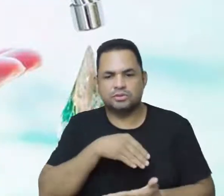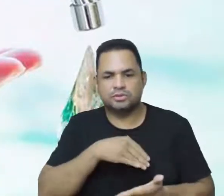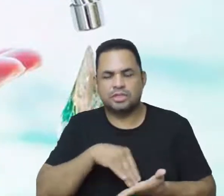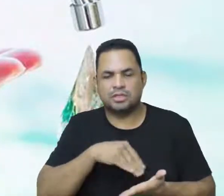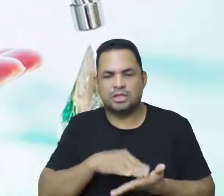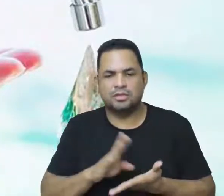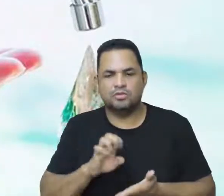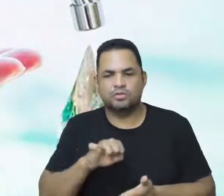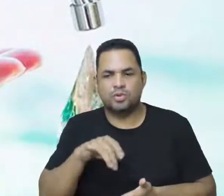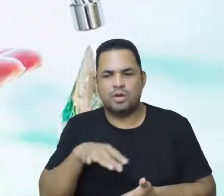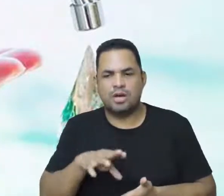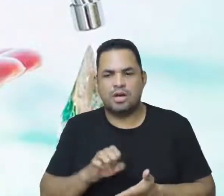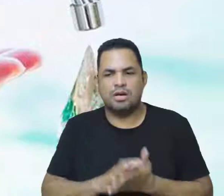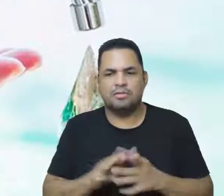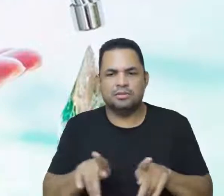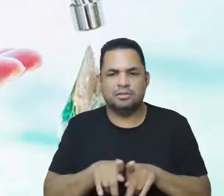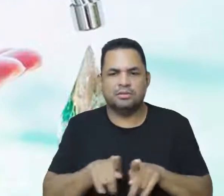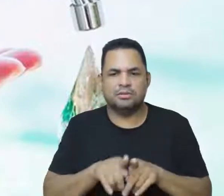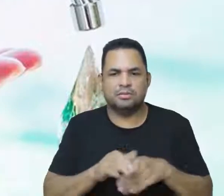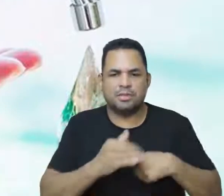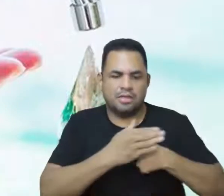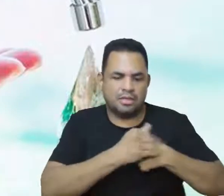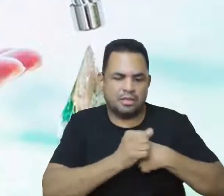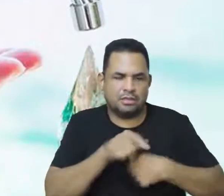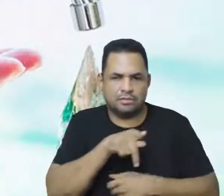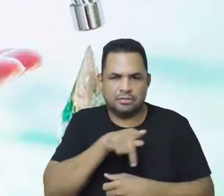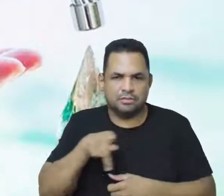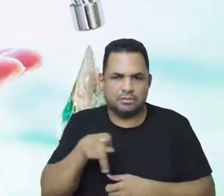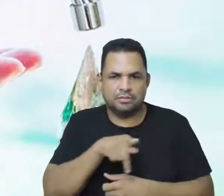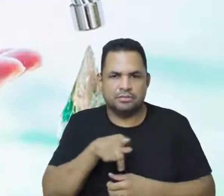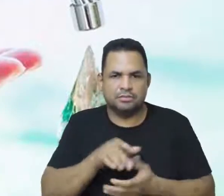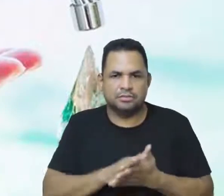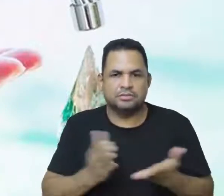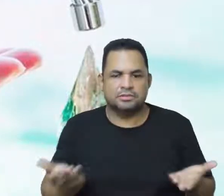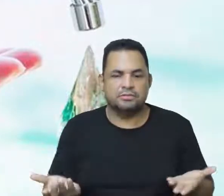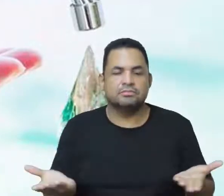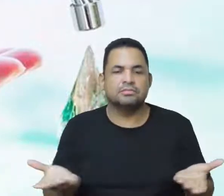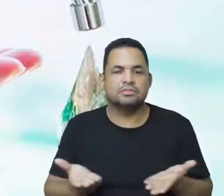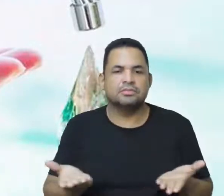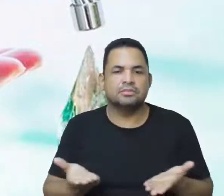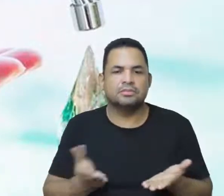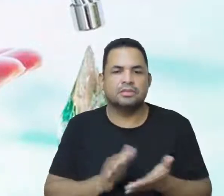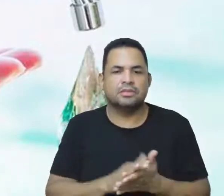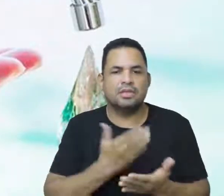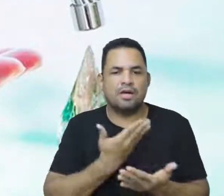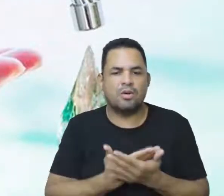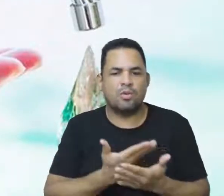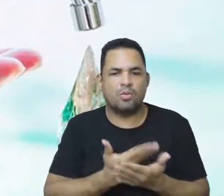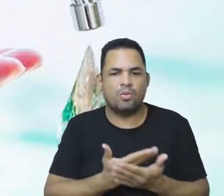queridos jovens, meus queridos professores, estamos aí com a aula